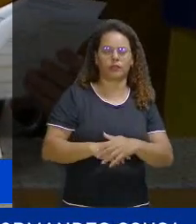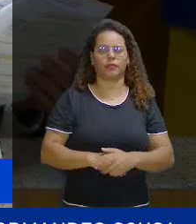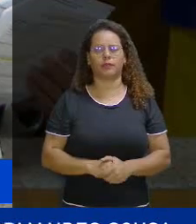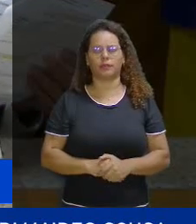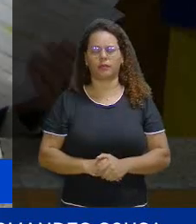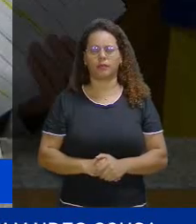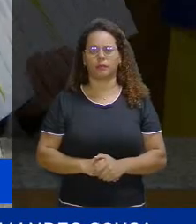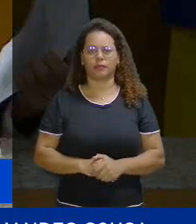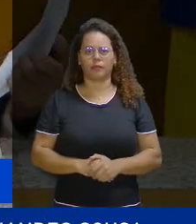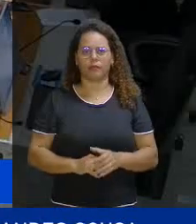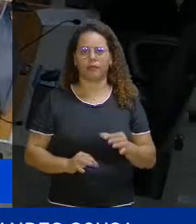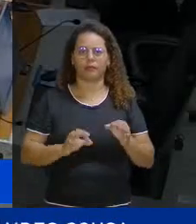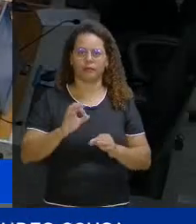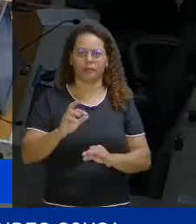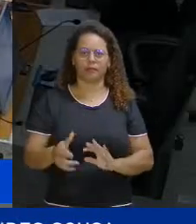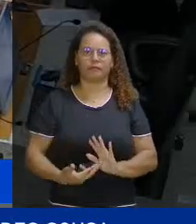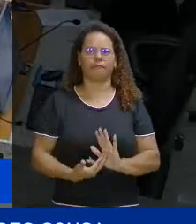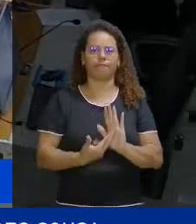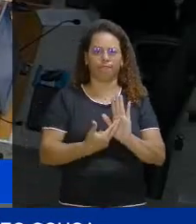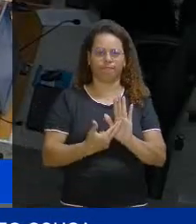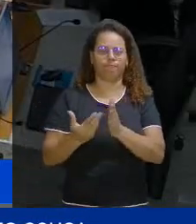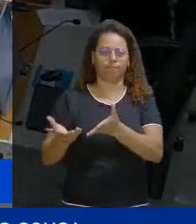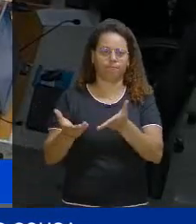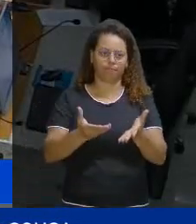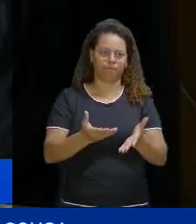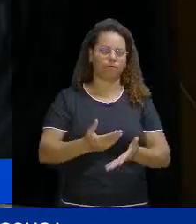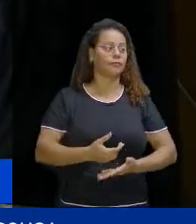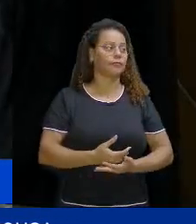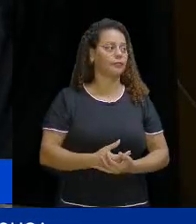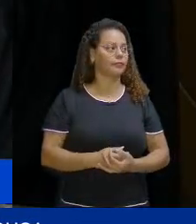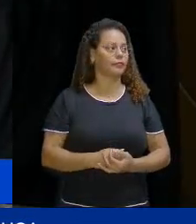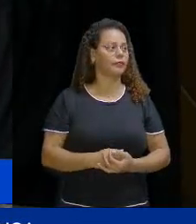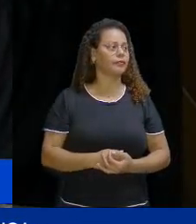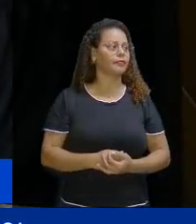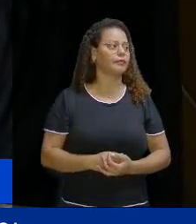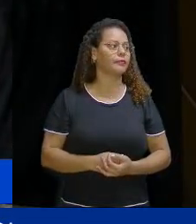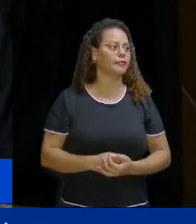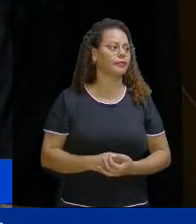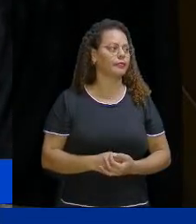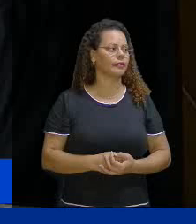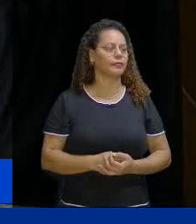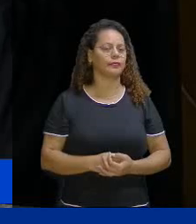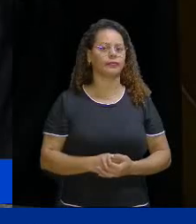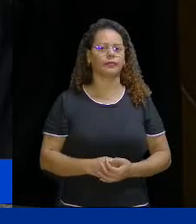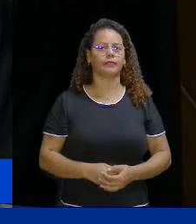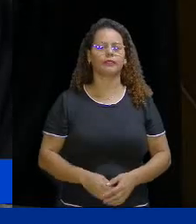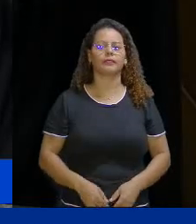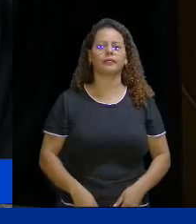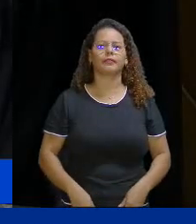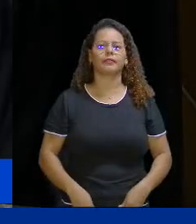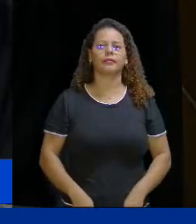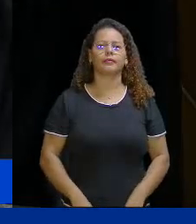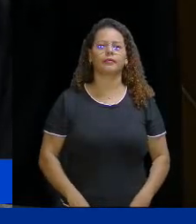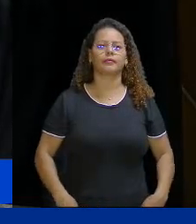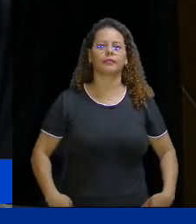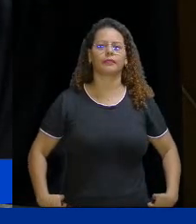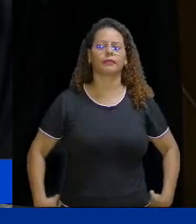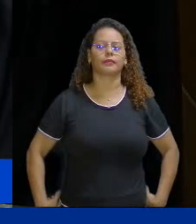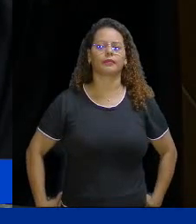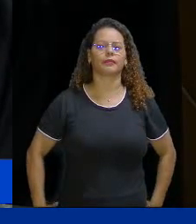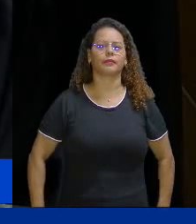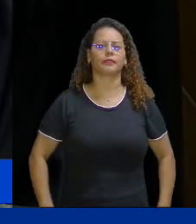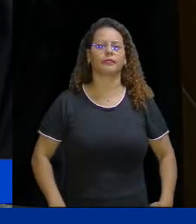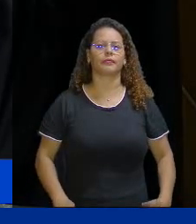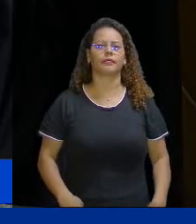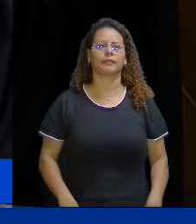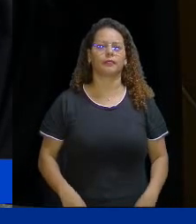Tina Souza. O relator está com a palavra. Imagem ampla do plenário. Agora foco no juiz Normand de Souza. Ele é negro de pele clara, tem